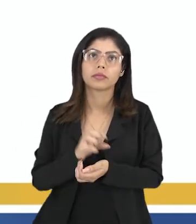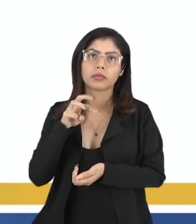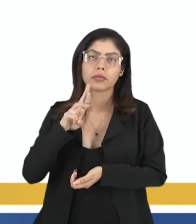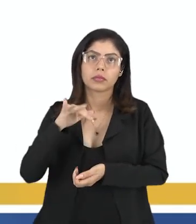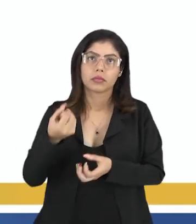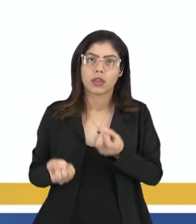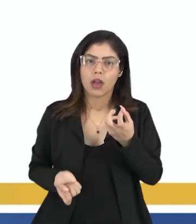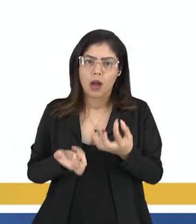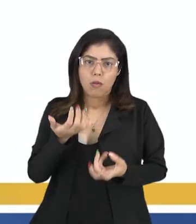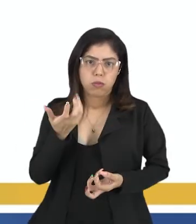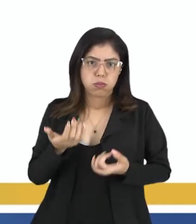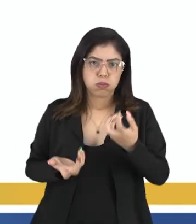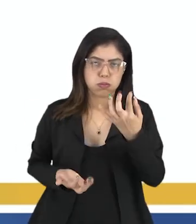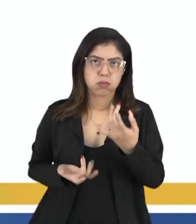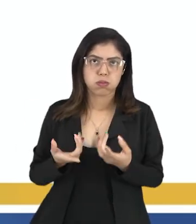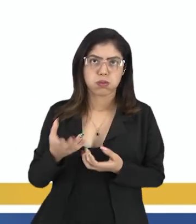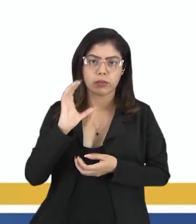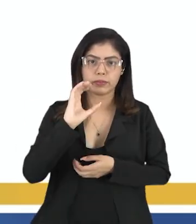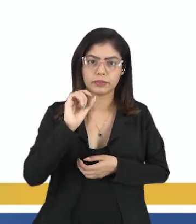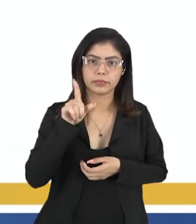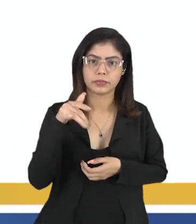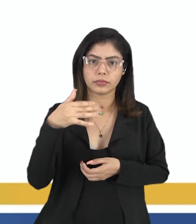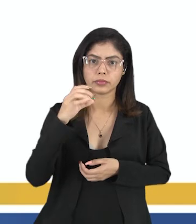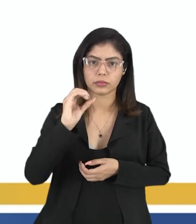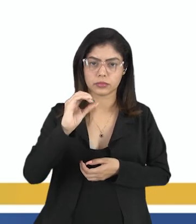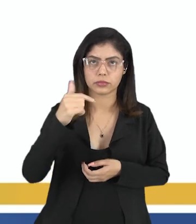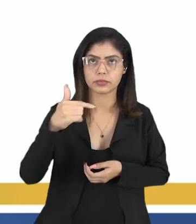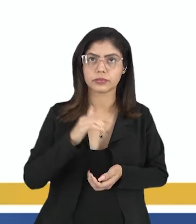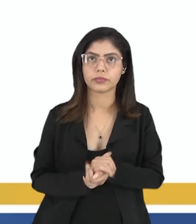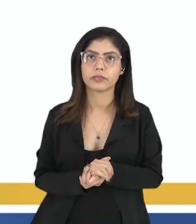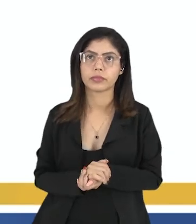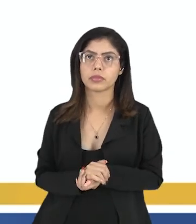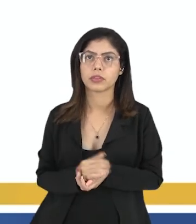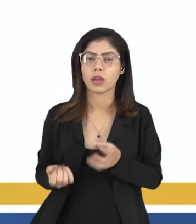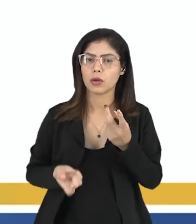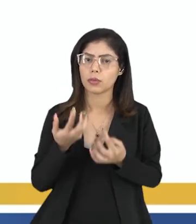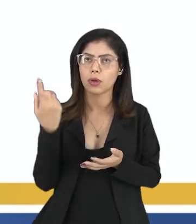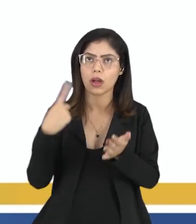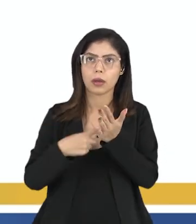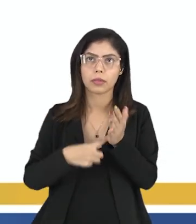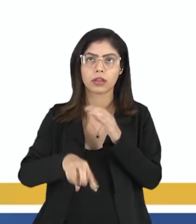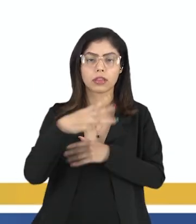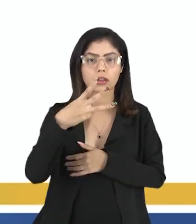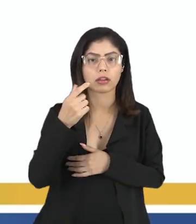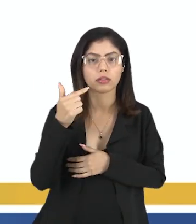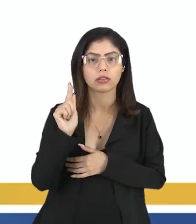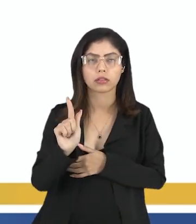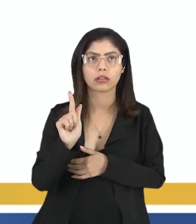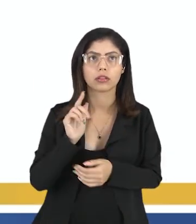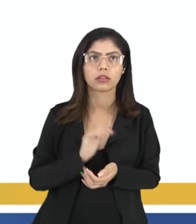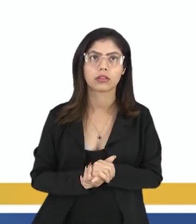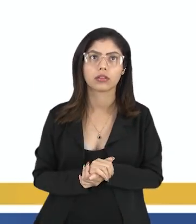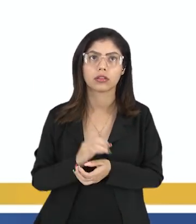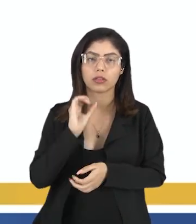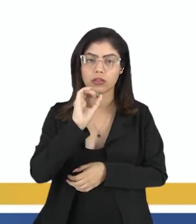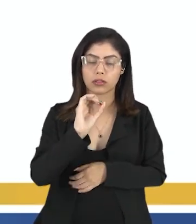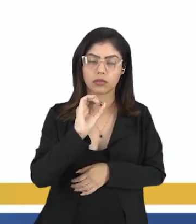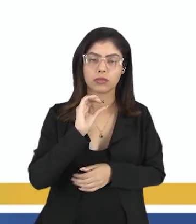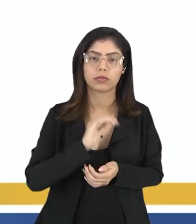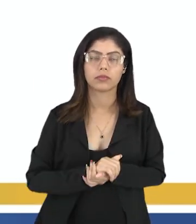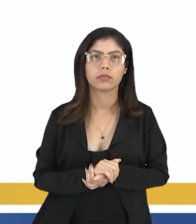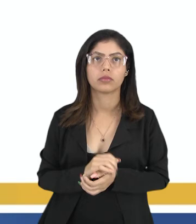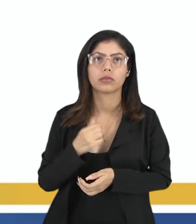de mercúrio são aquecidos com oxigênio, o mercúrio combina-se com 3 gramas